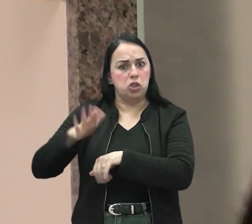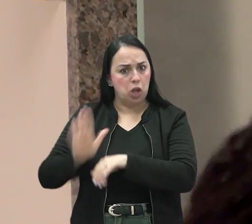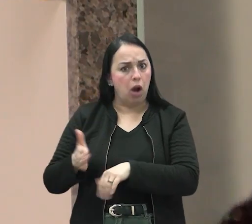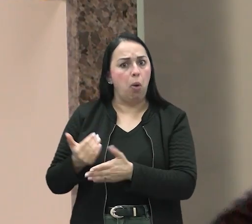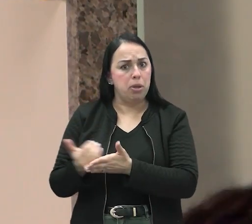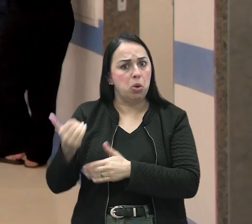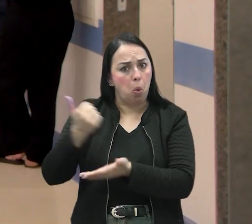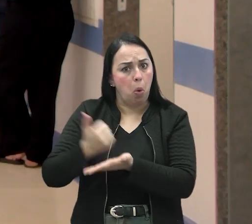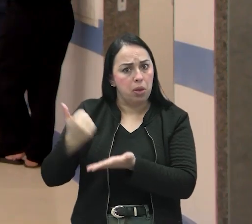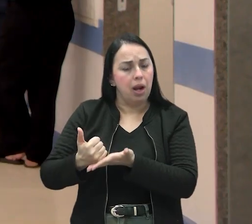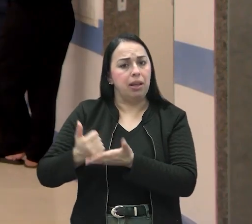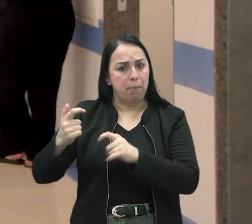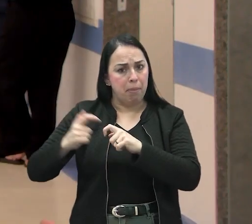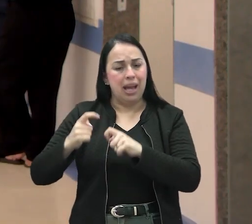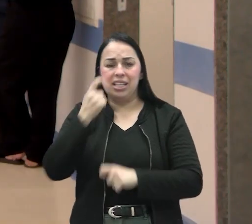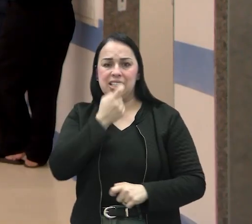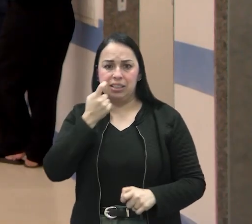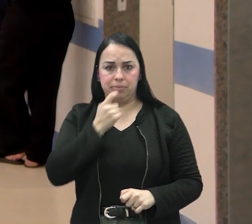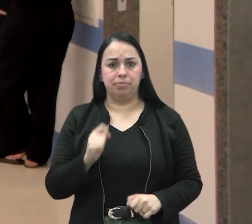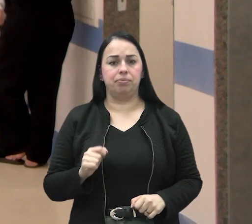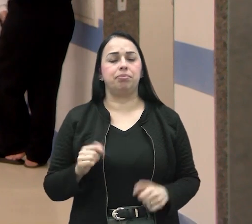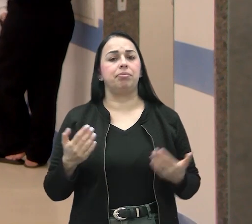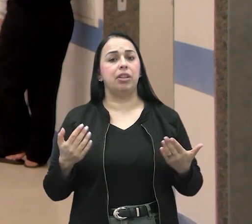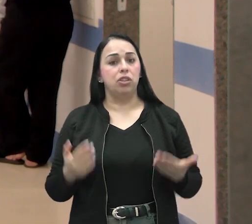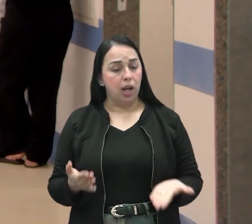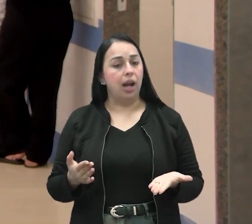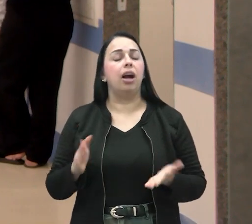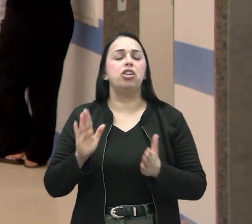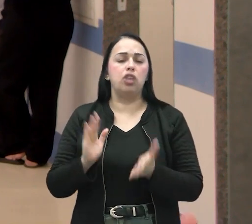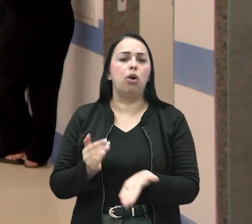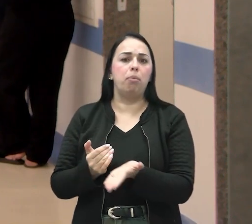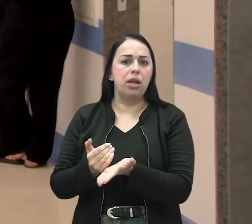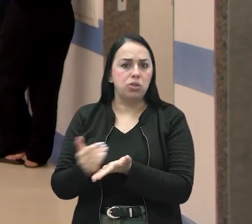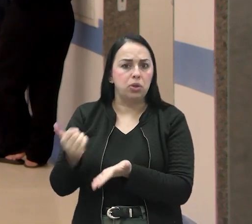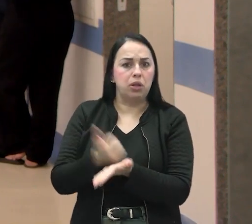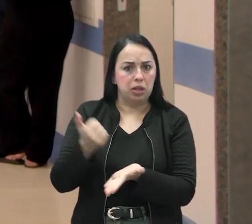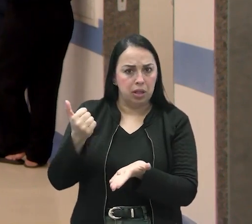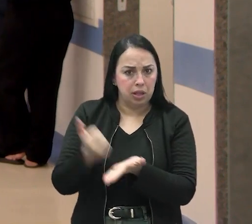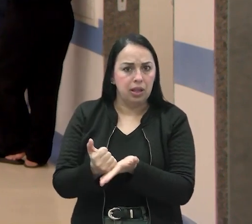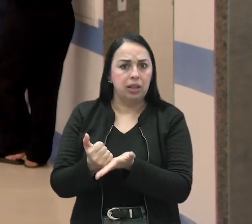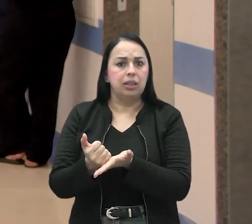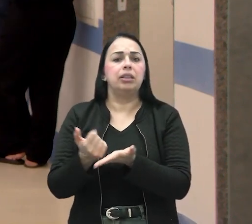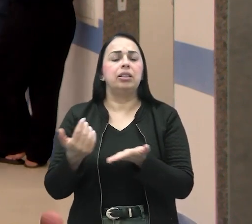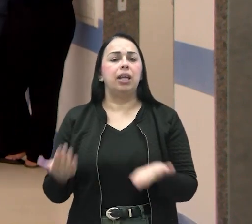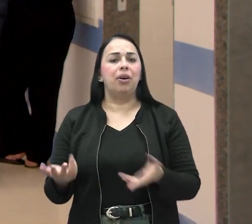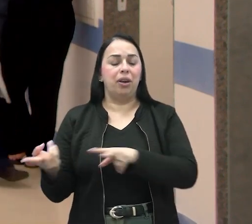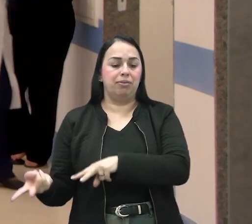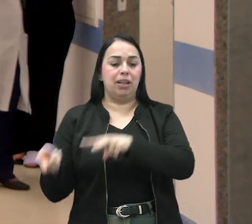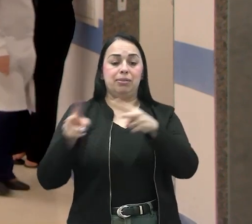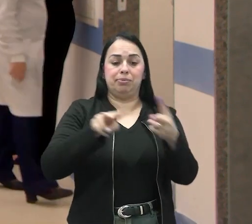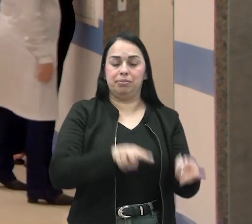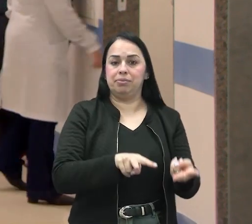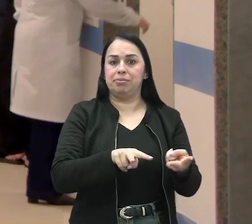de contratação. Esses profissionais já estão sendo contratados pela HMTJ, a gente já vem fazendo esse serviço num consultório paralelo e agora a gente